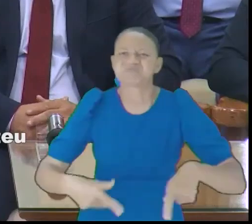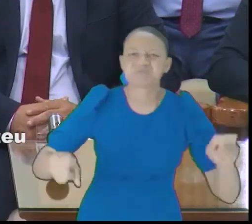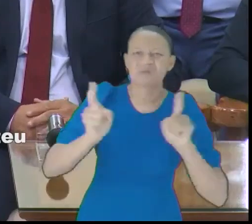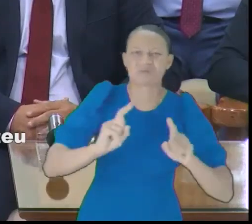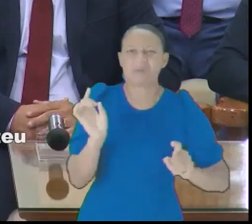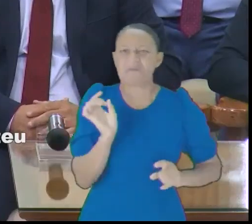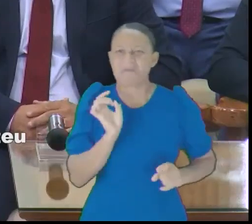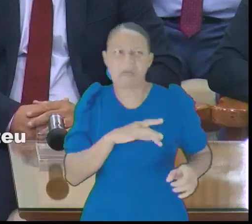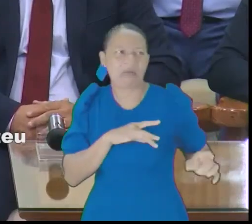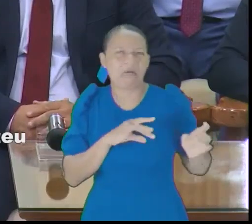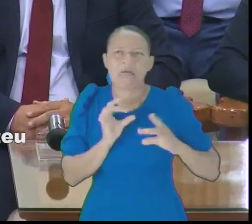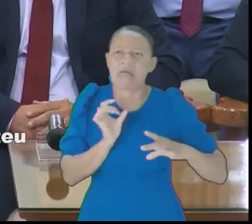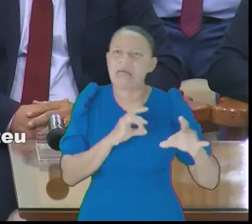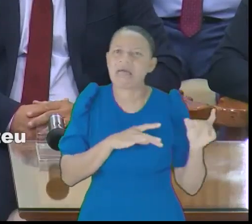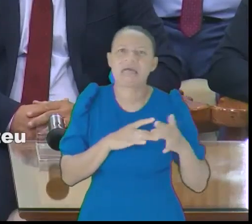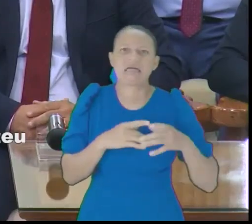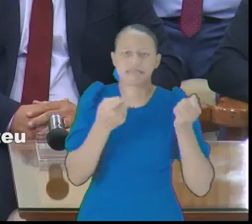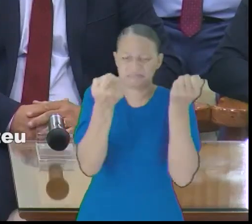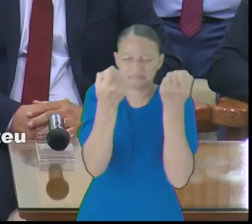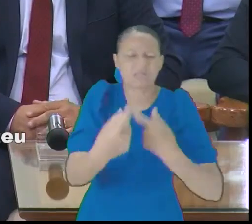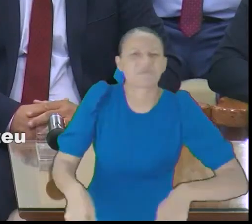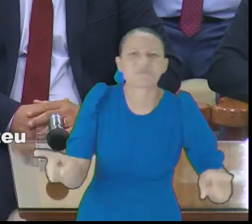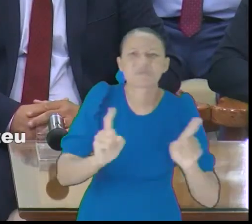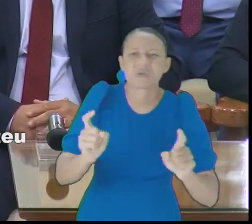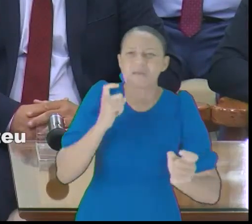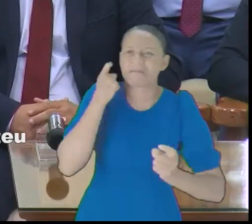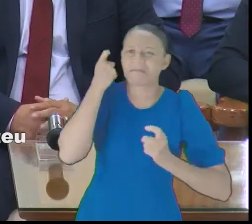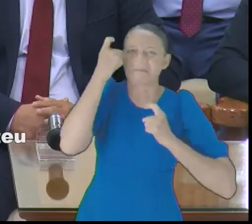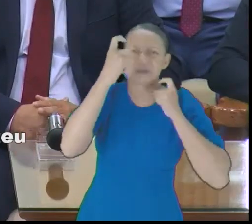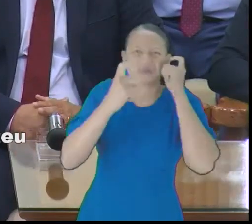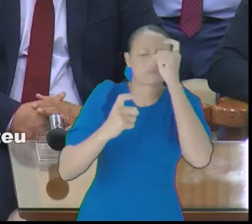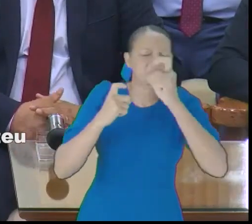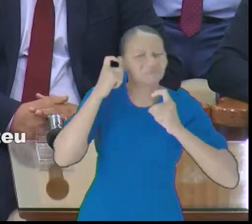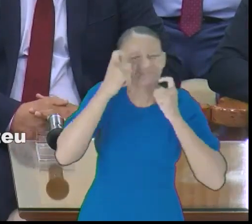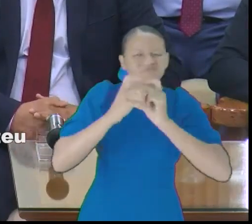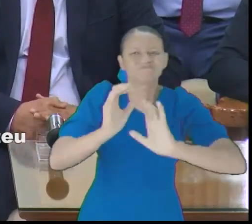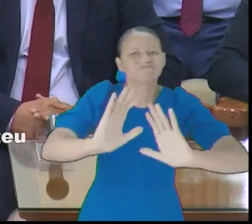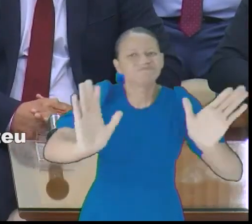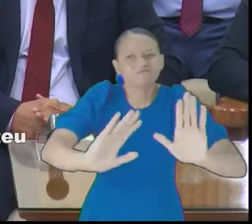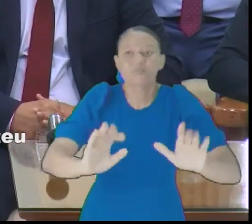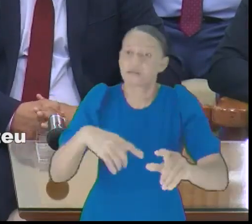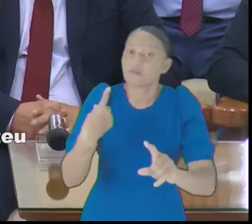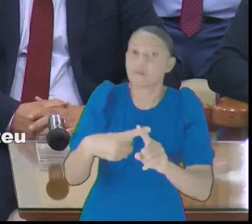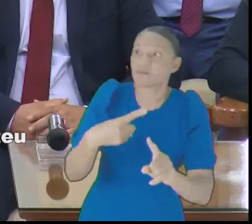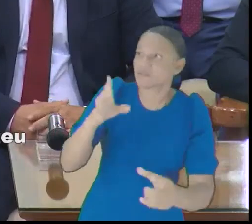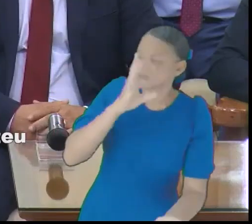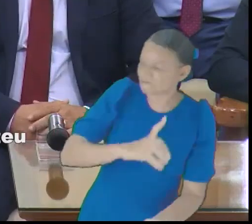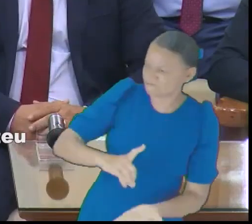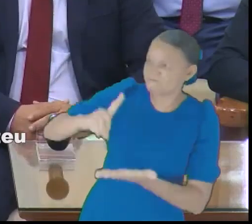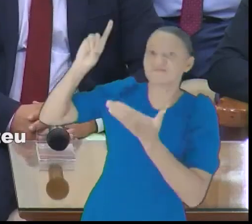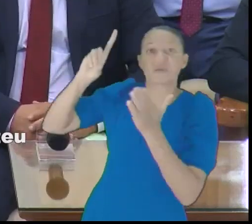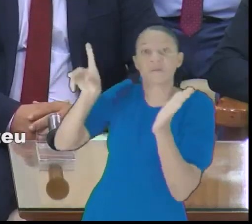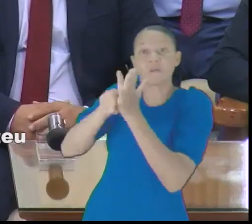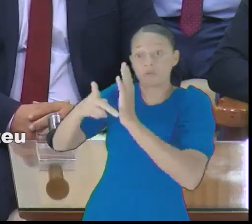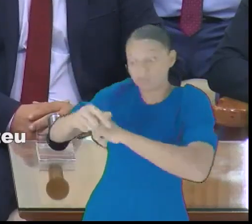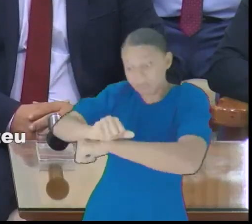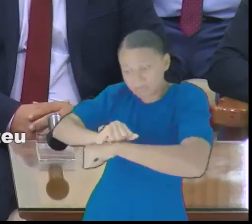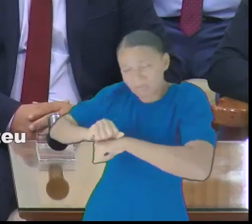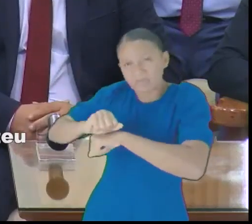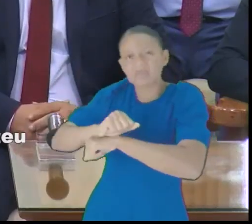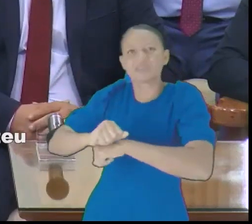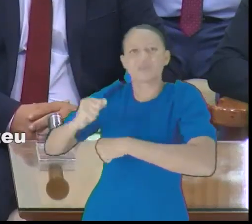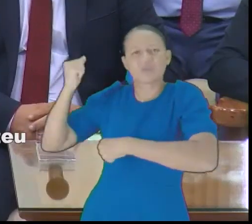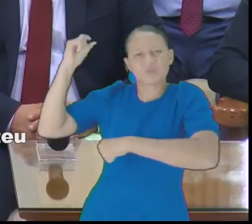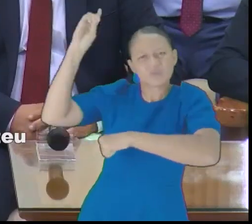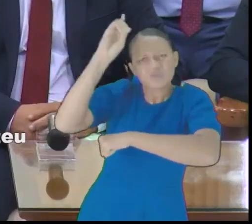ter medo, não precisa se preocupar, porque você tem o Deus de Abraão como